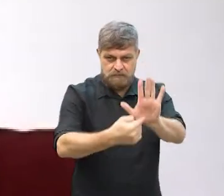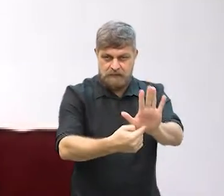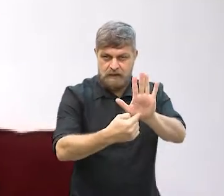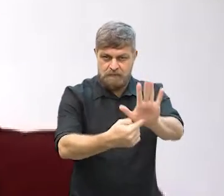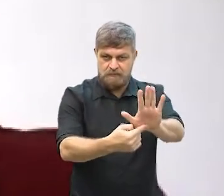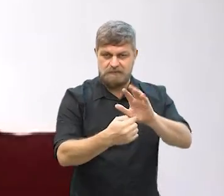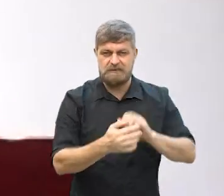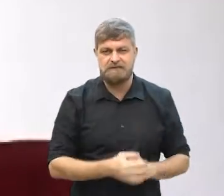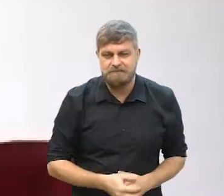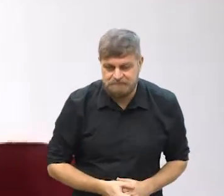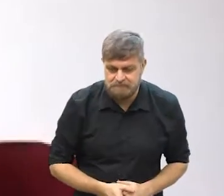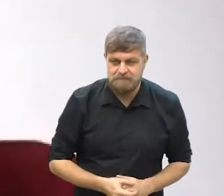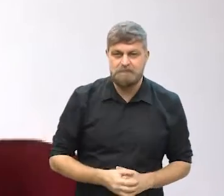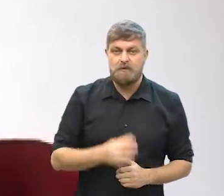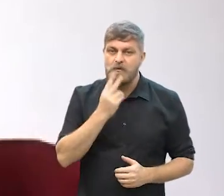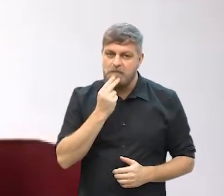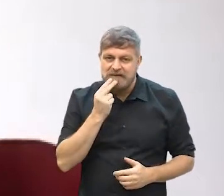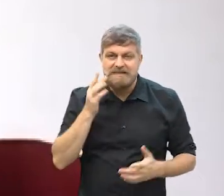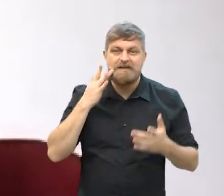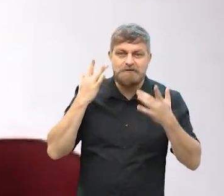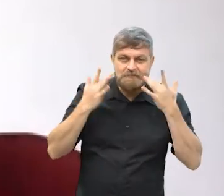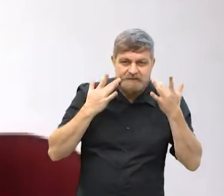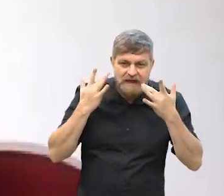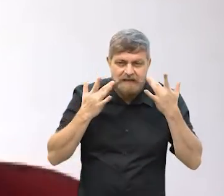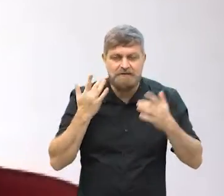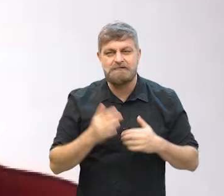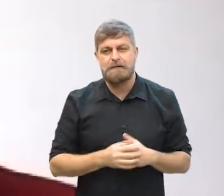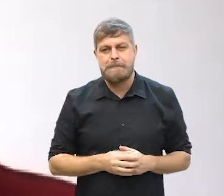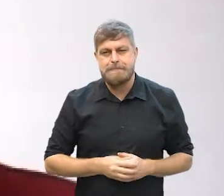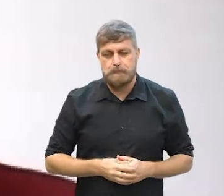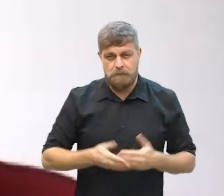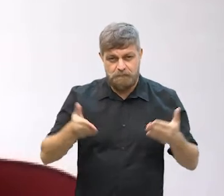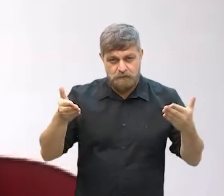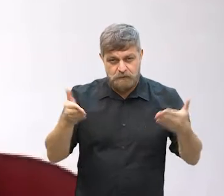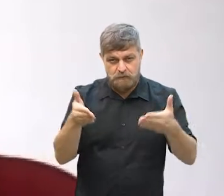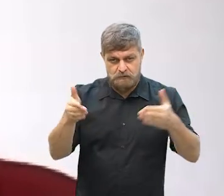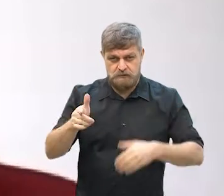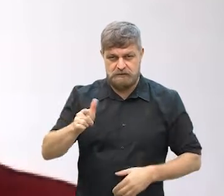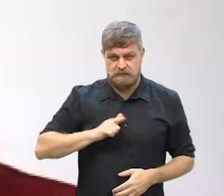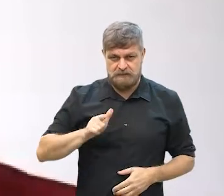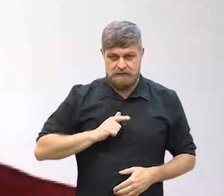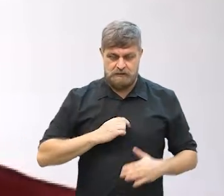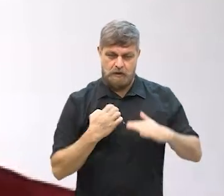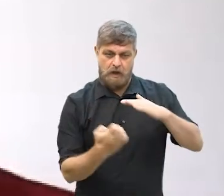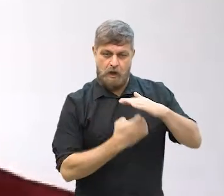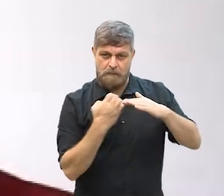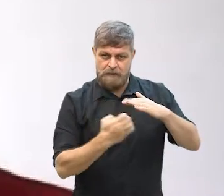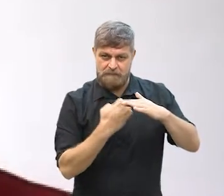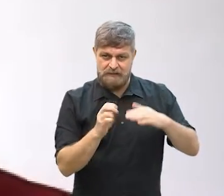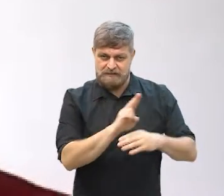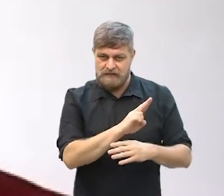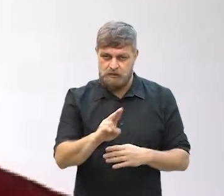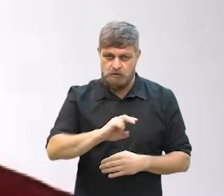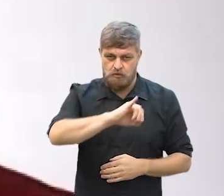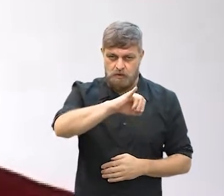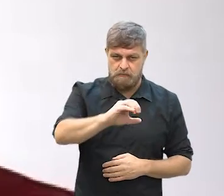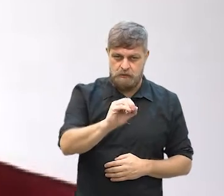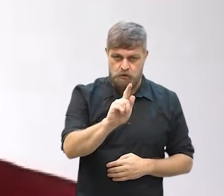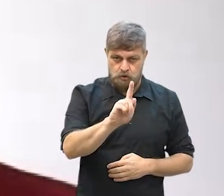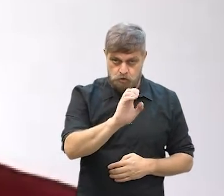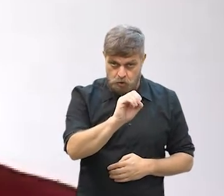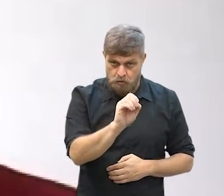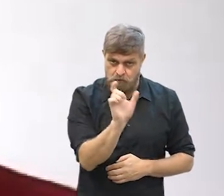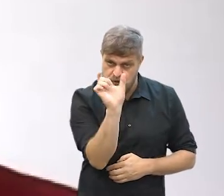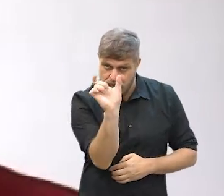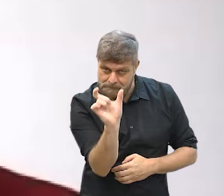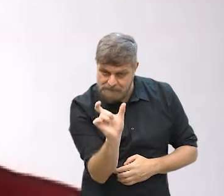e editoração de uma peça do Machado de Assis. E aí hoje, né, em apoio aí com a editora Jogo de Palavras, que é uma editora parceira aí,